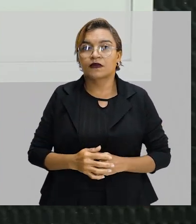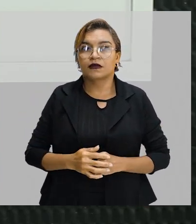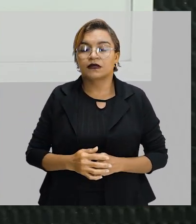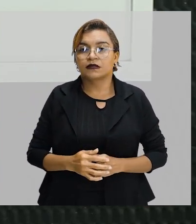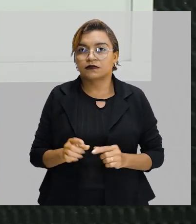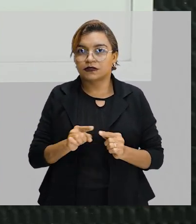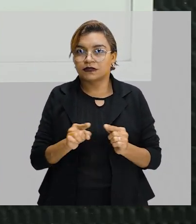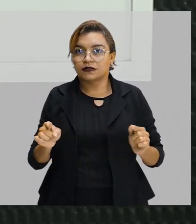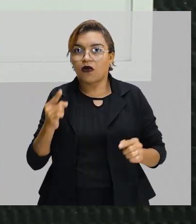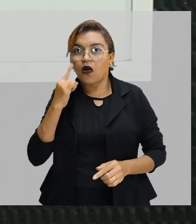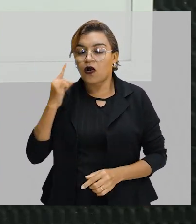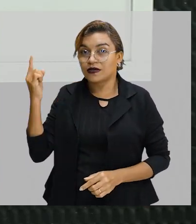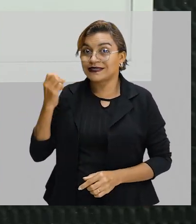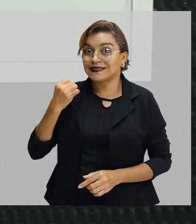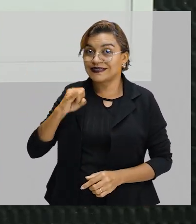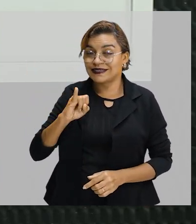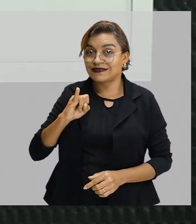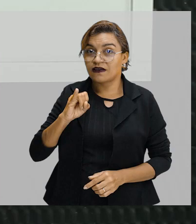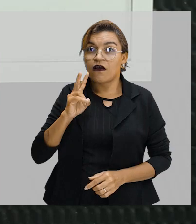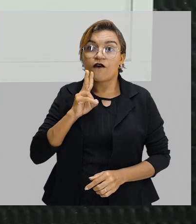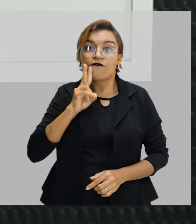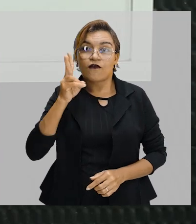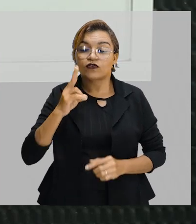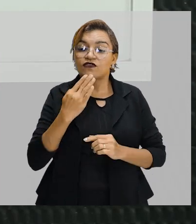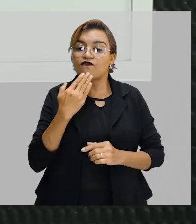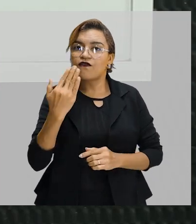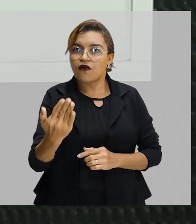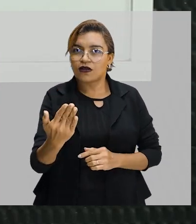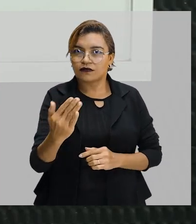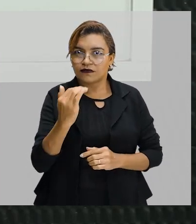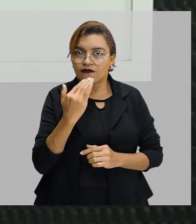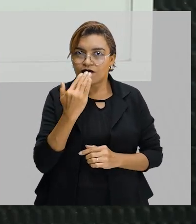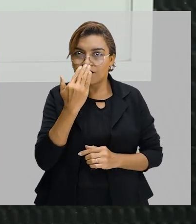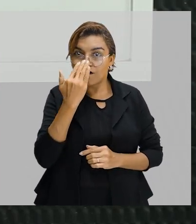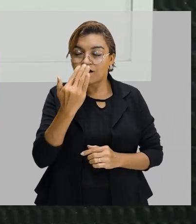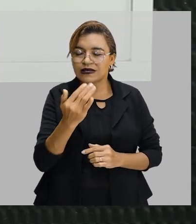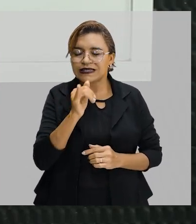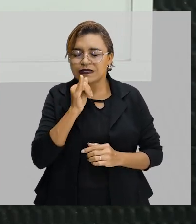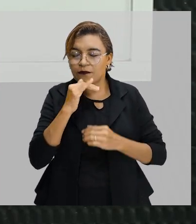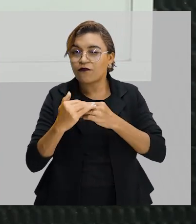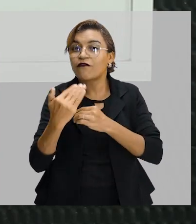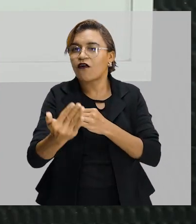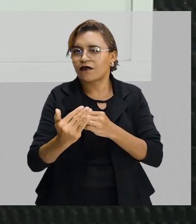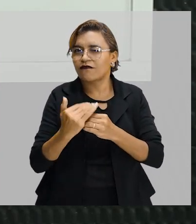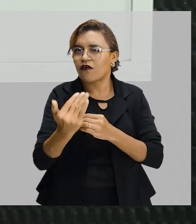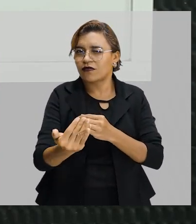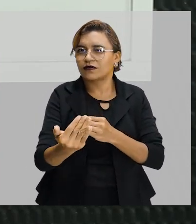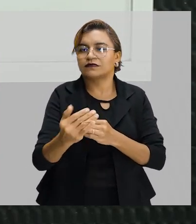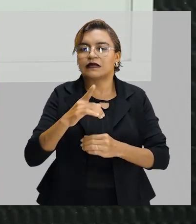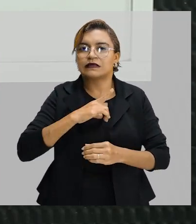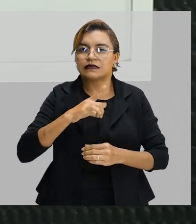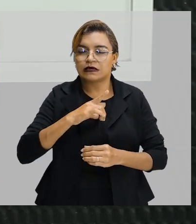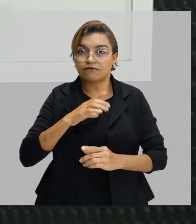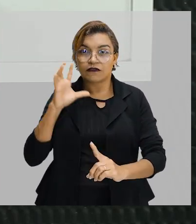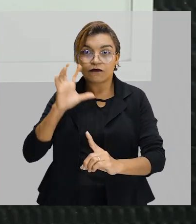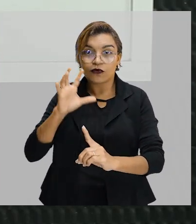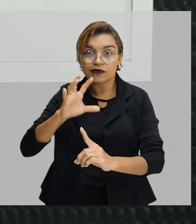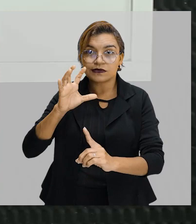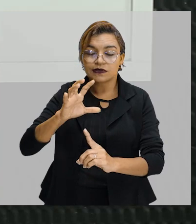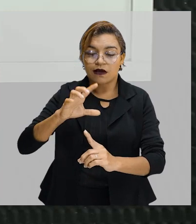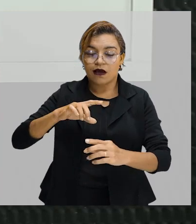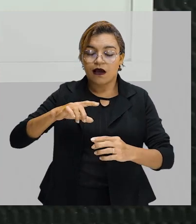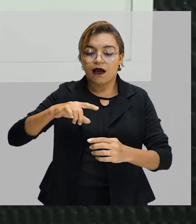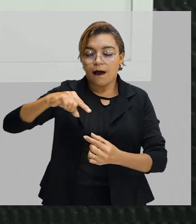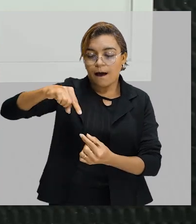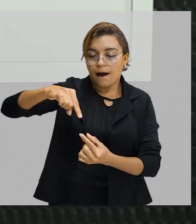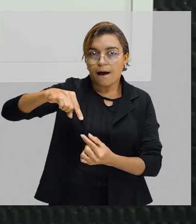Se uma força externa agir para que esta mola ela se estique,